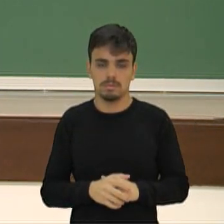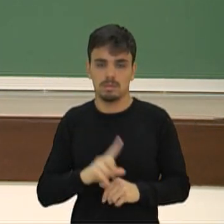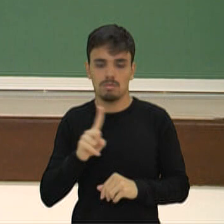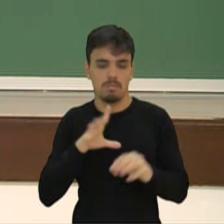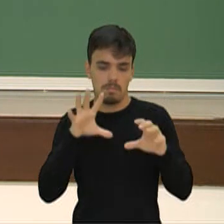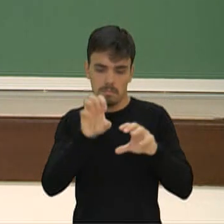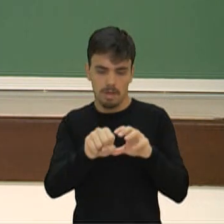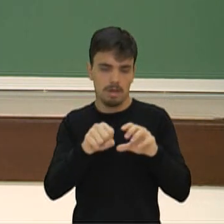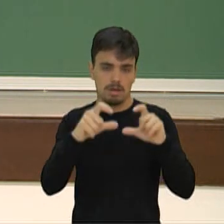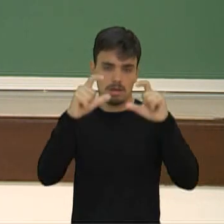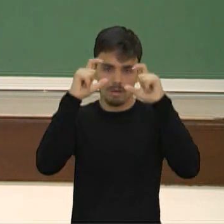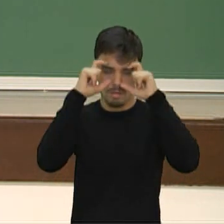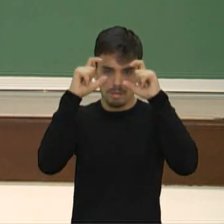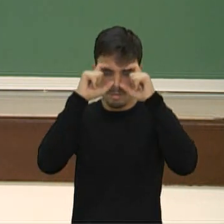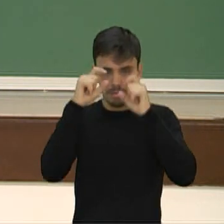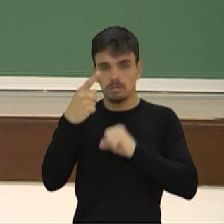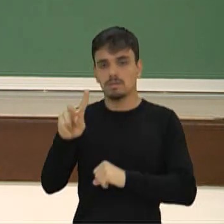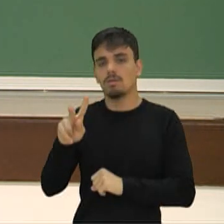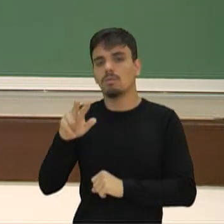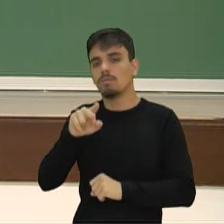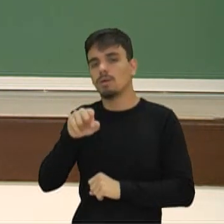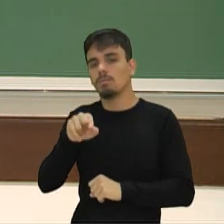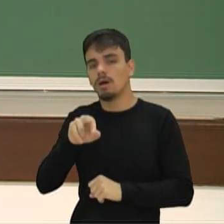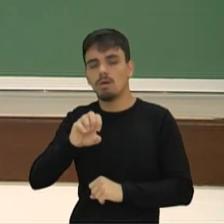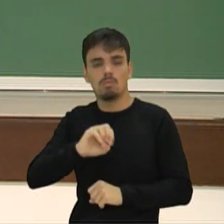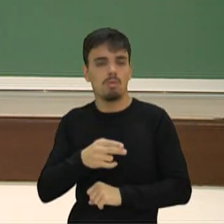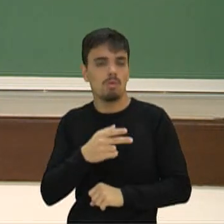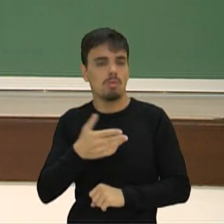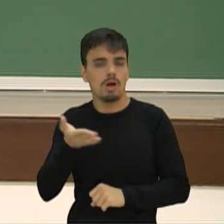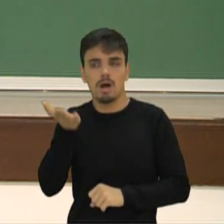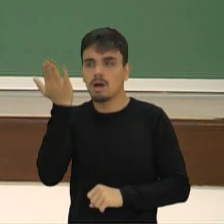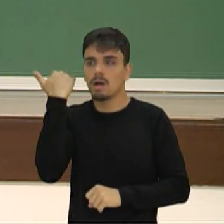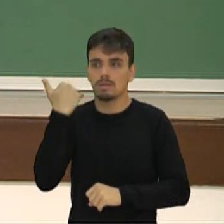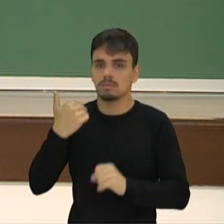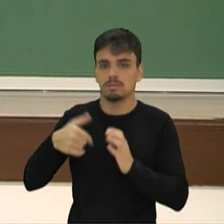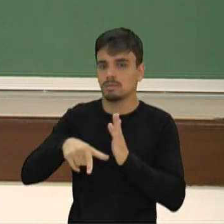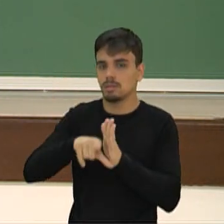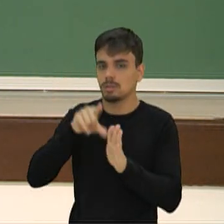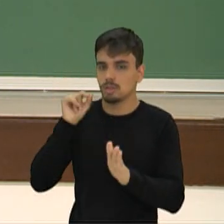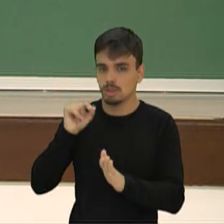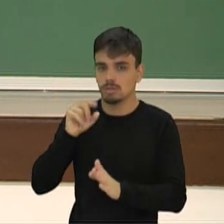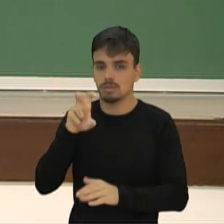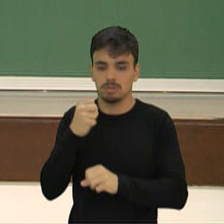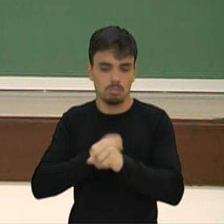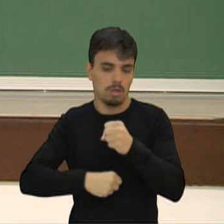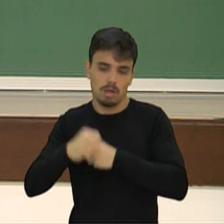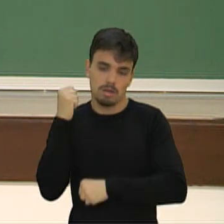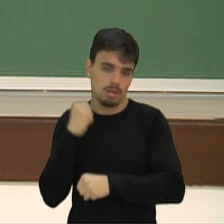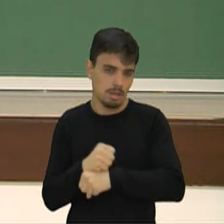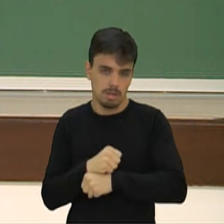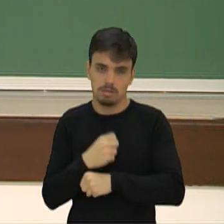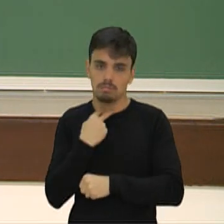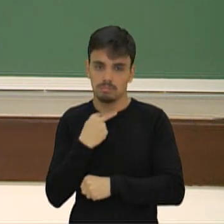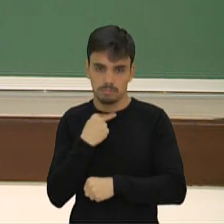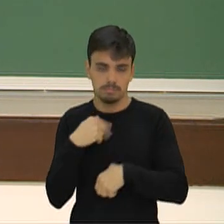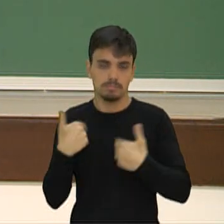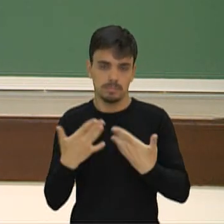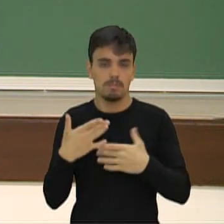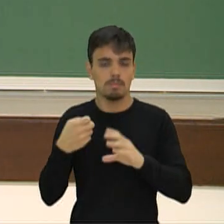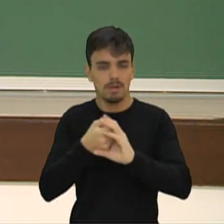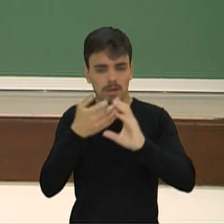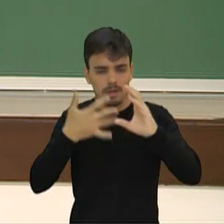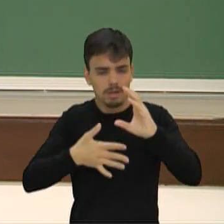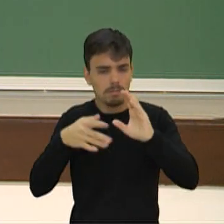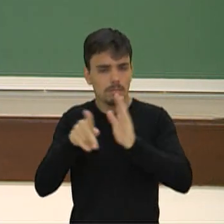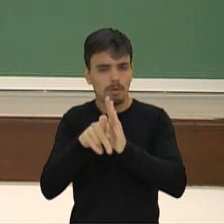um óculos do seu irmão ou até um óculos que você tinha e usava, sei lá, há 4 ou 5 anos atrás, porque a caracterização do olho vai mudando